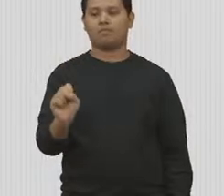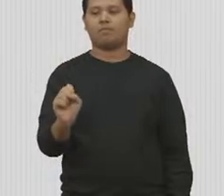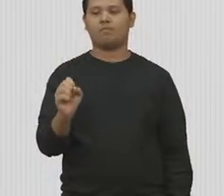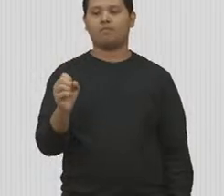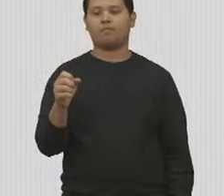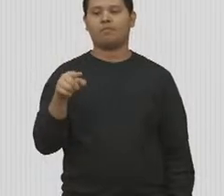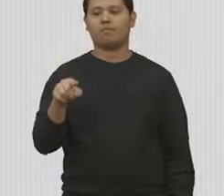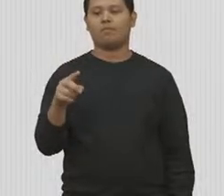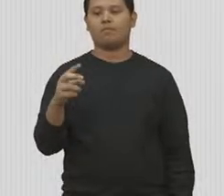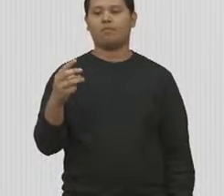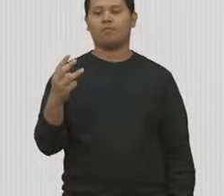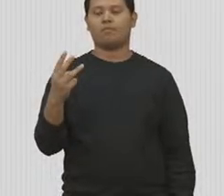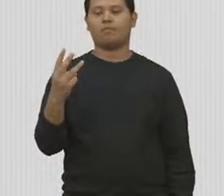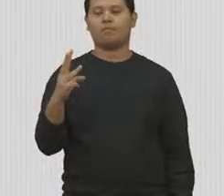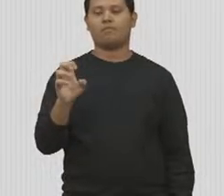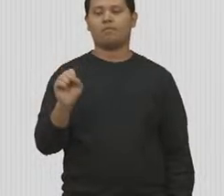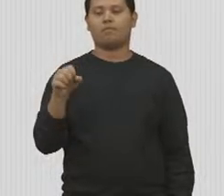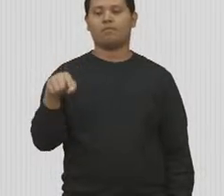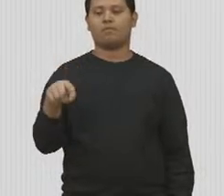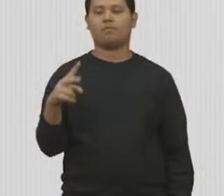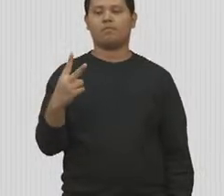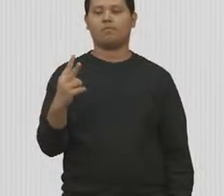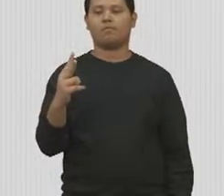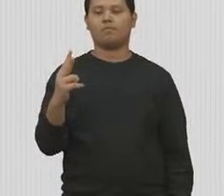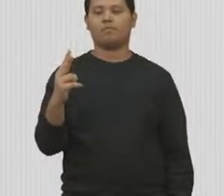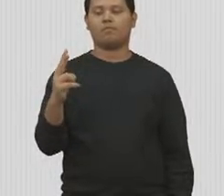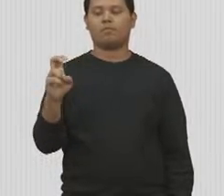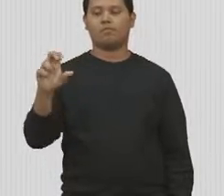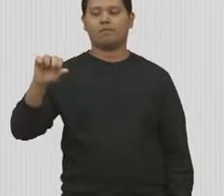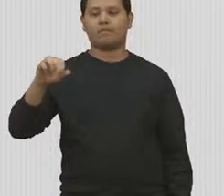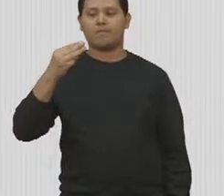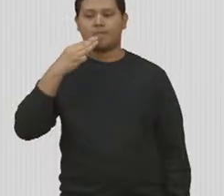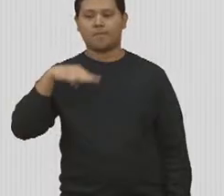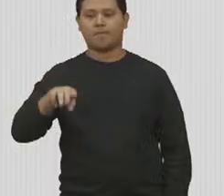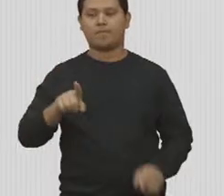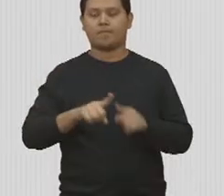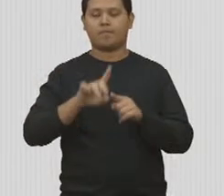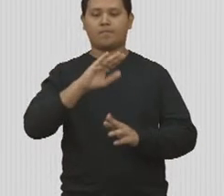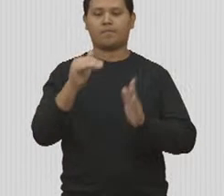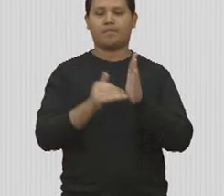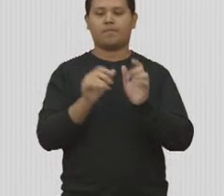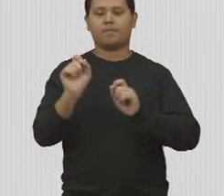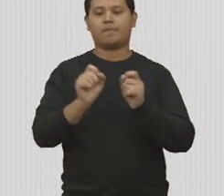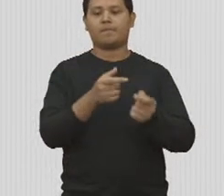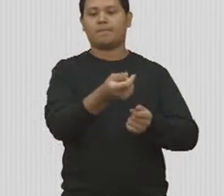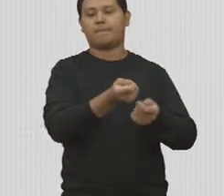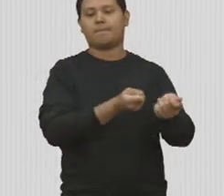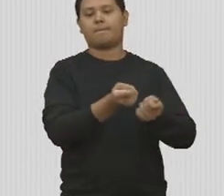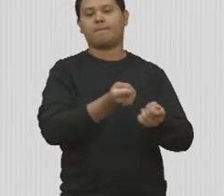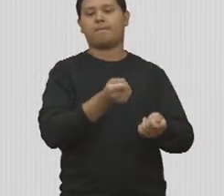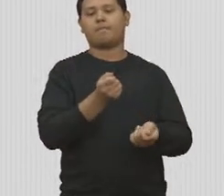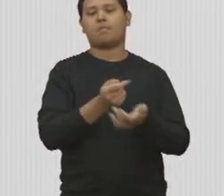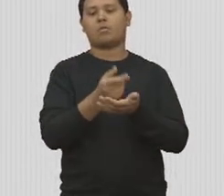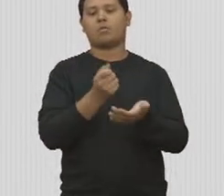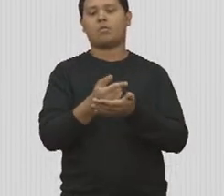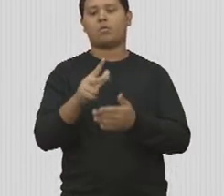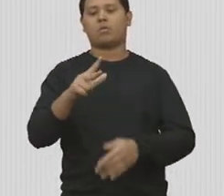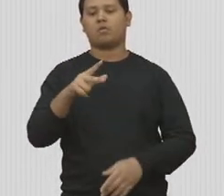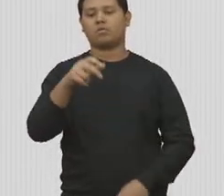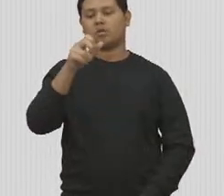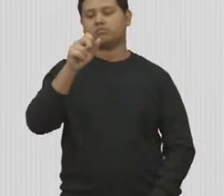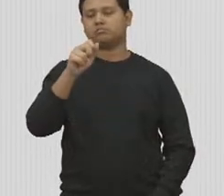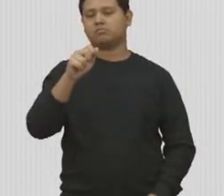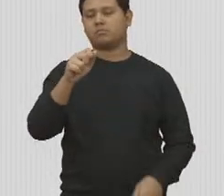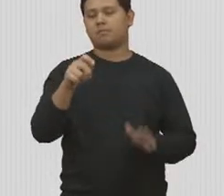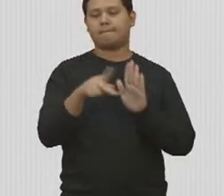28,6%, 259 milhões. E, por fim, os gastos com despesas com pessoal, a